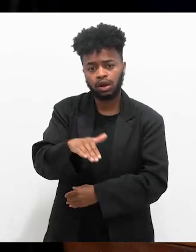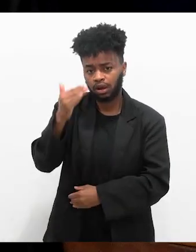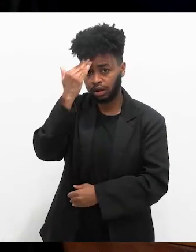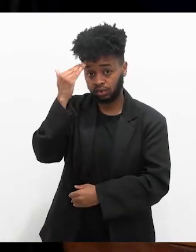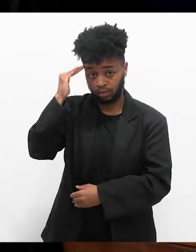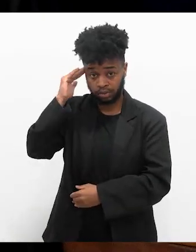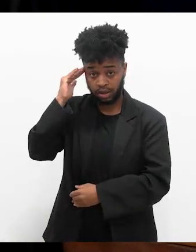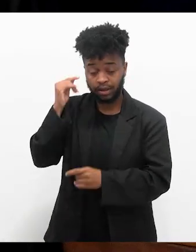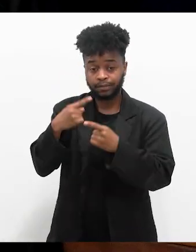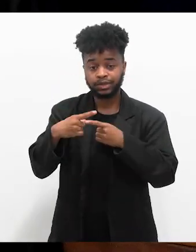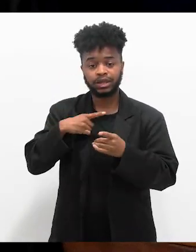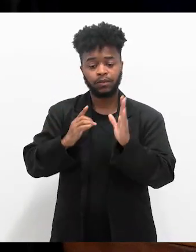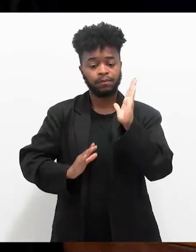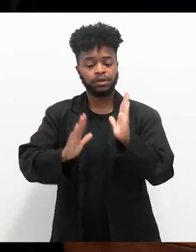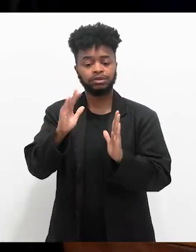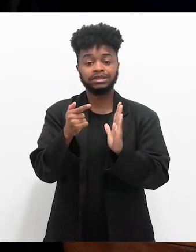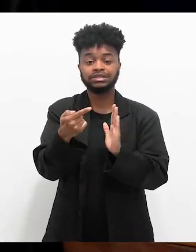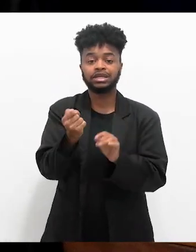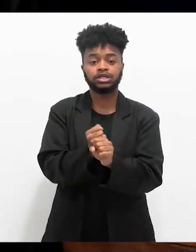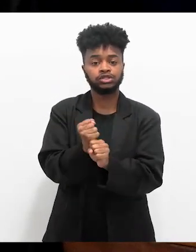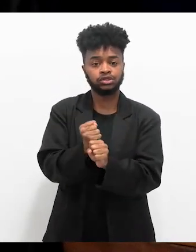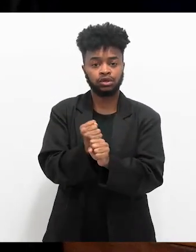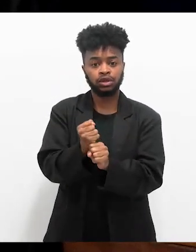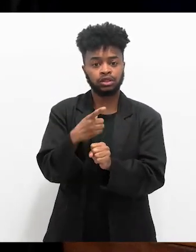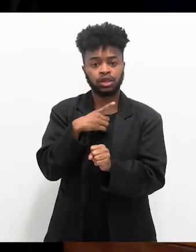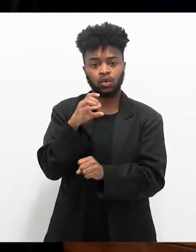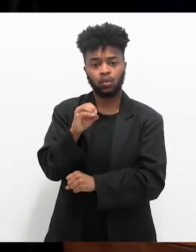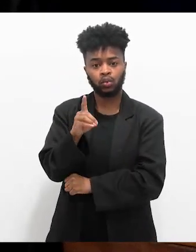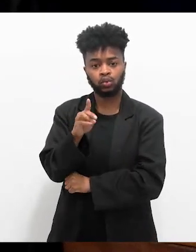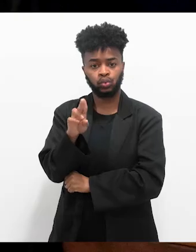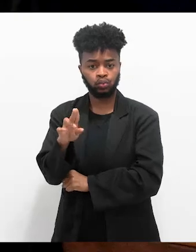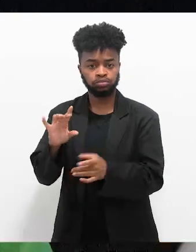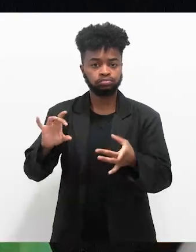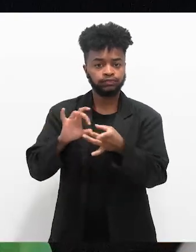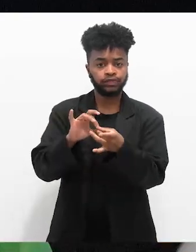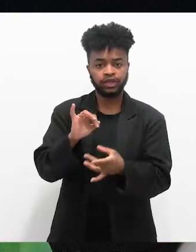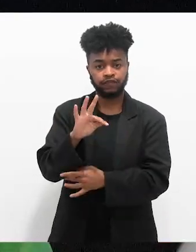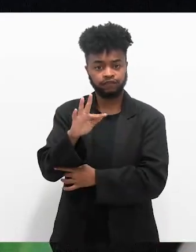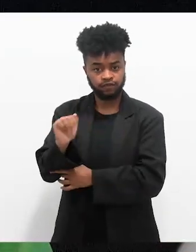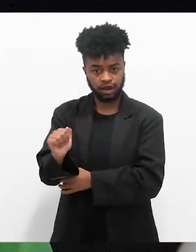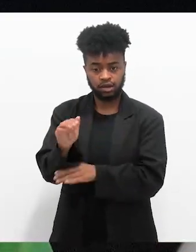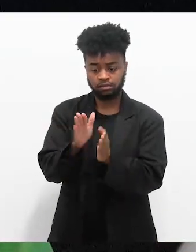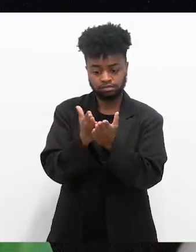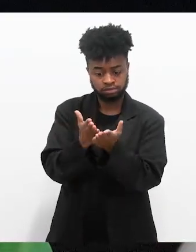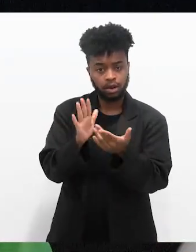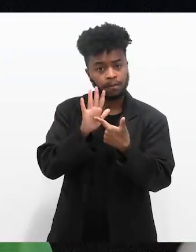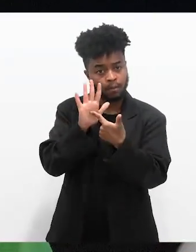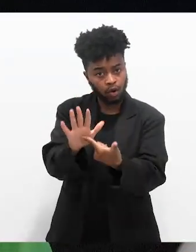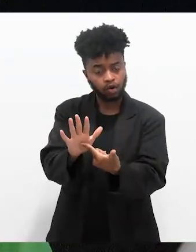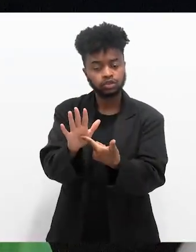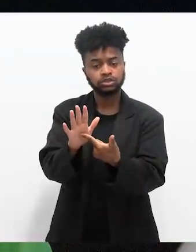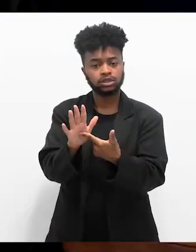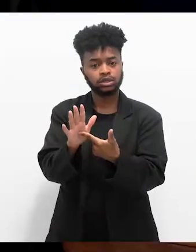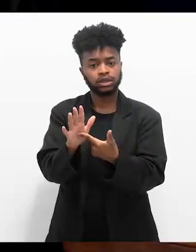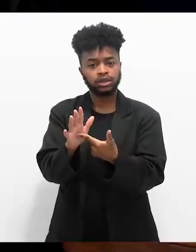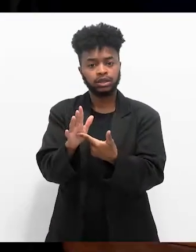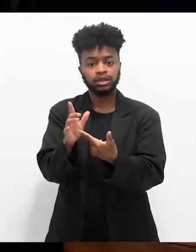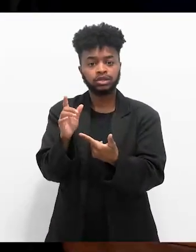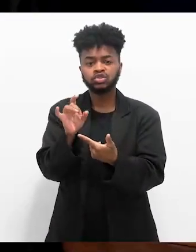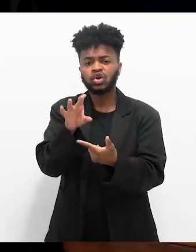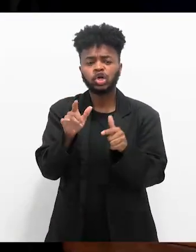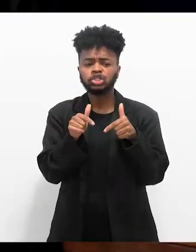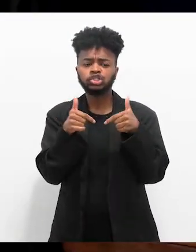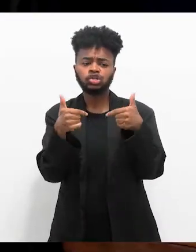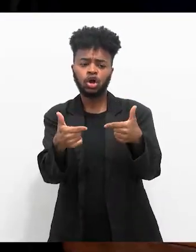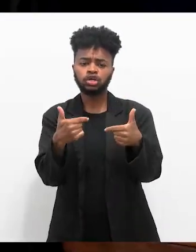tempo dos 7 anos do candomblé está no Odu Ifá, nas escrituras de Ifá, que diz claramente que nem só da sorte vive